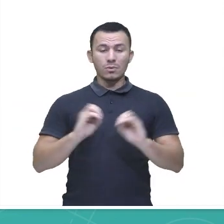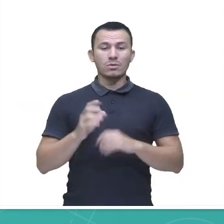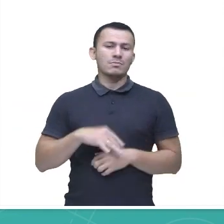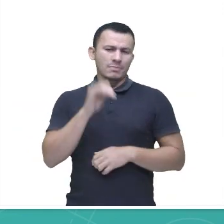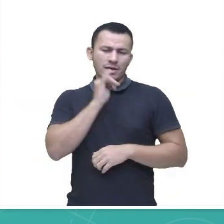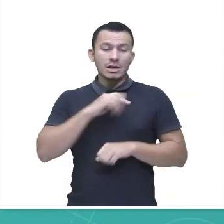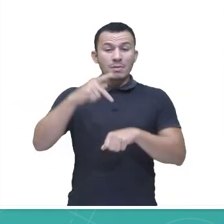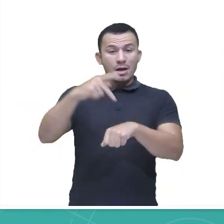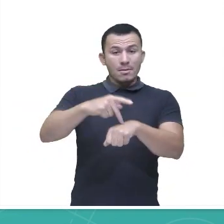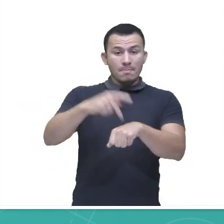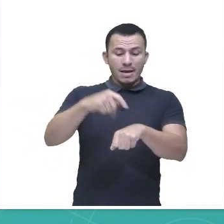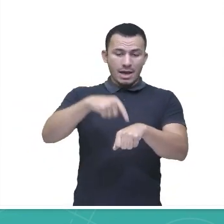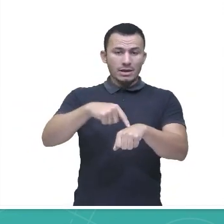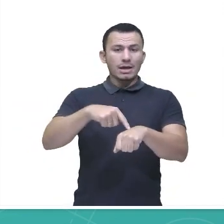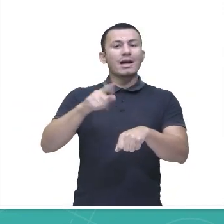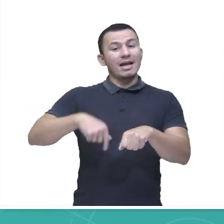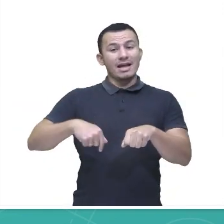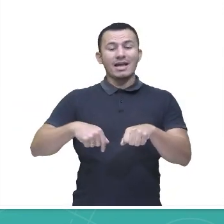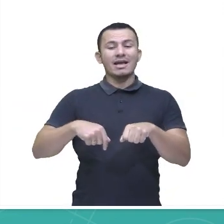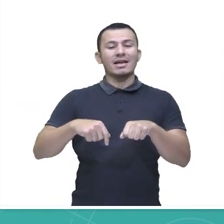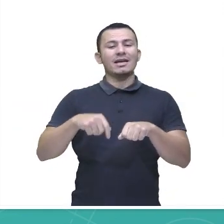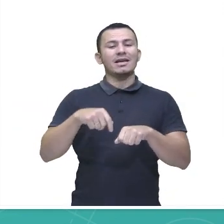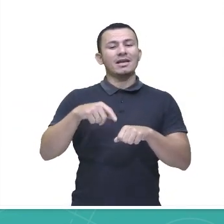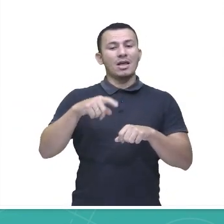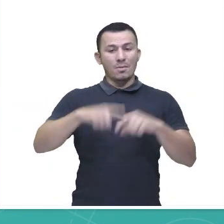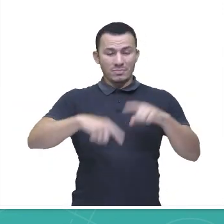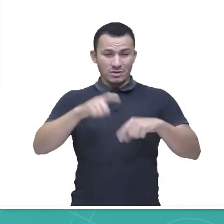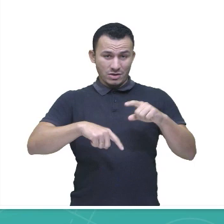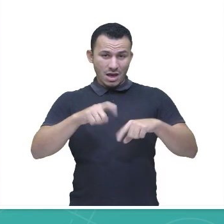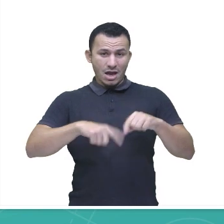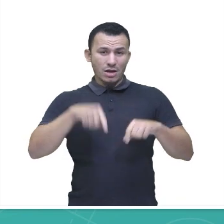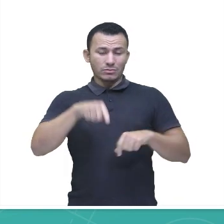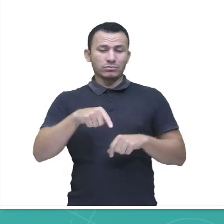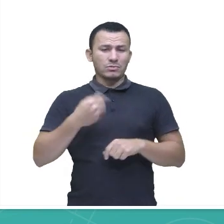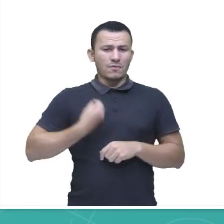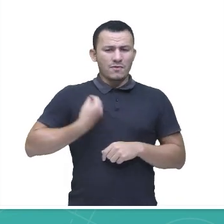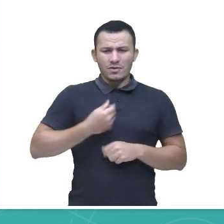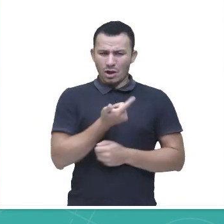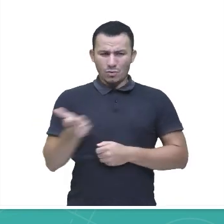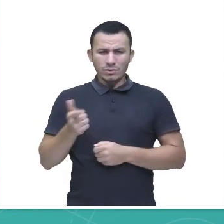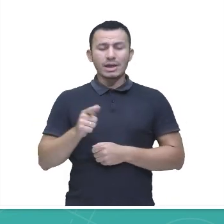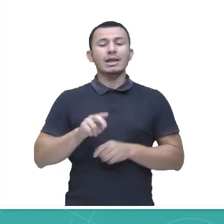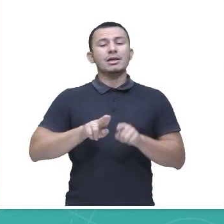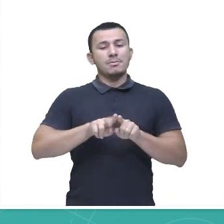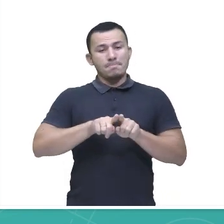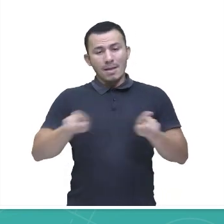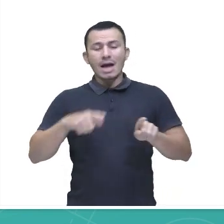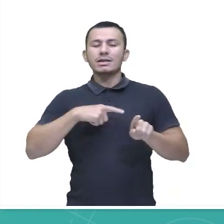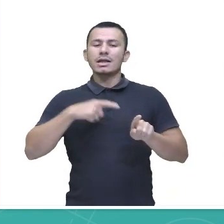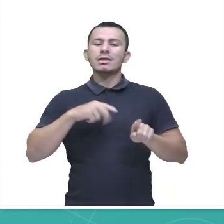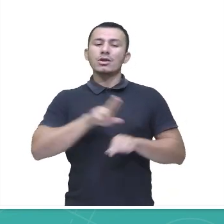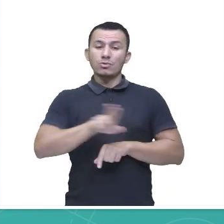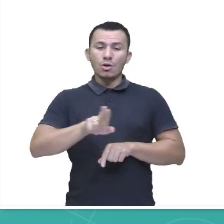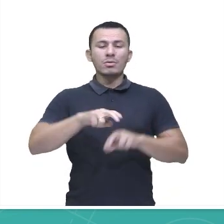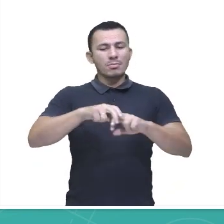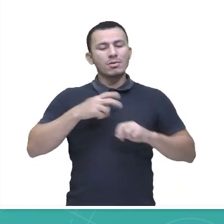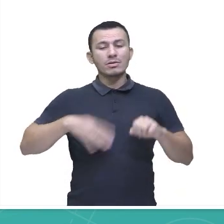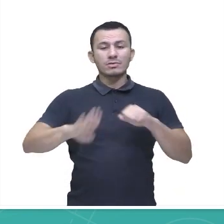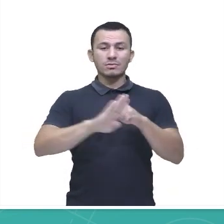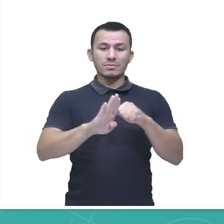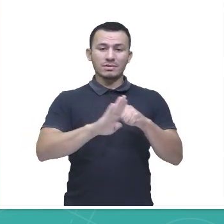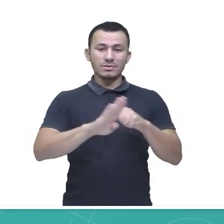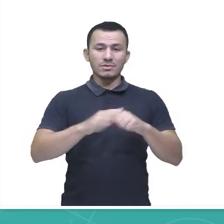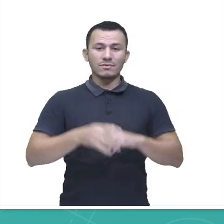pedra, pedra é um objeto, né, um ser inanimado, não tem vida, mas é substantivo, é a palavra que nomina aquele objeto.